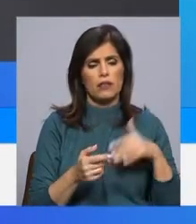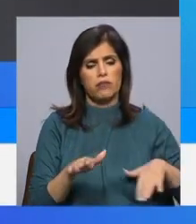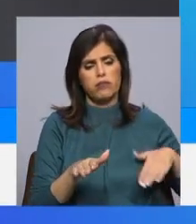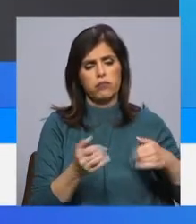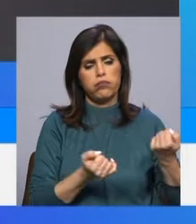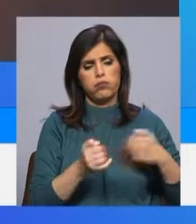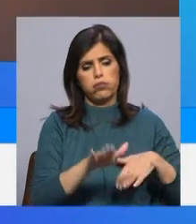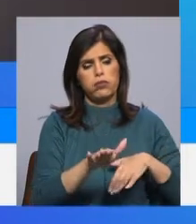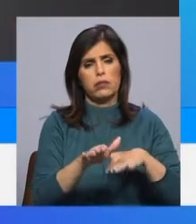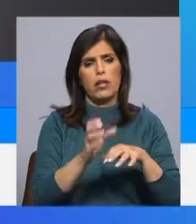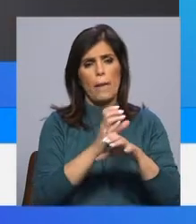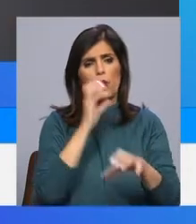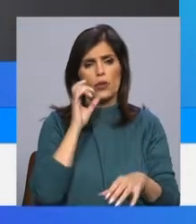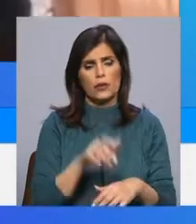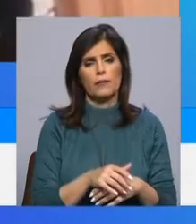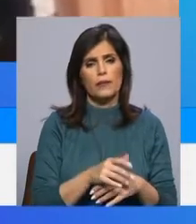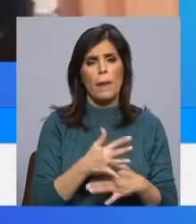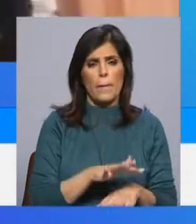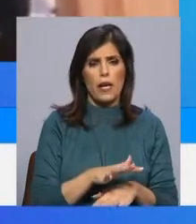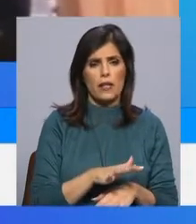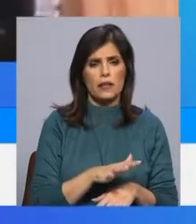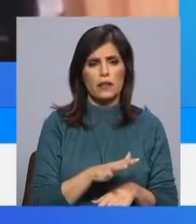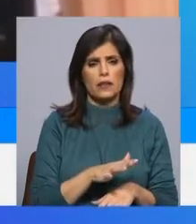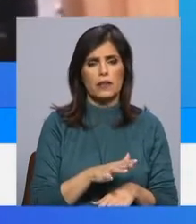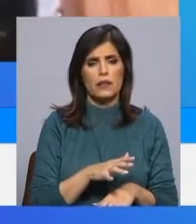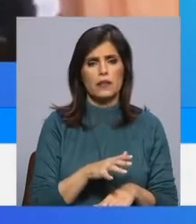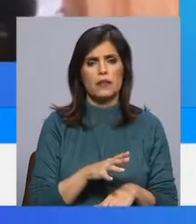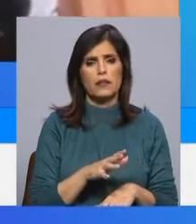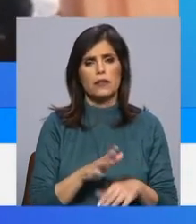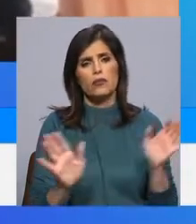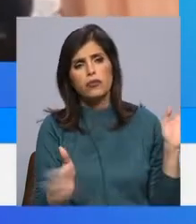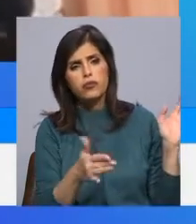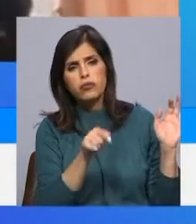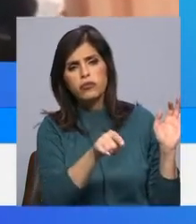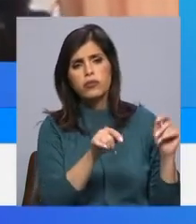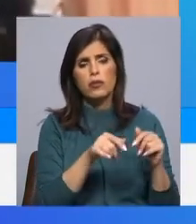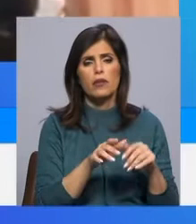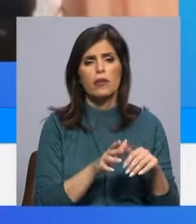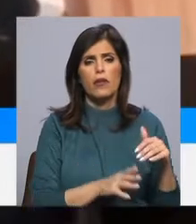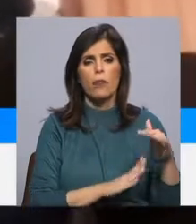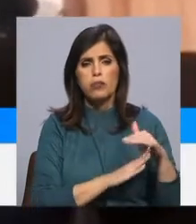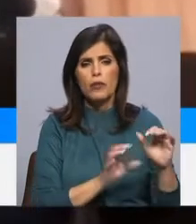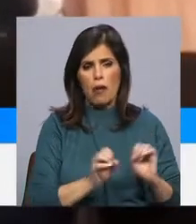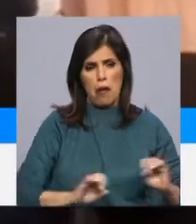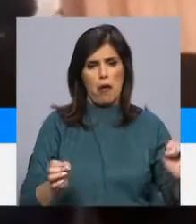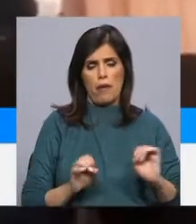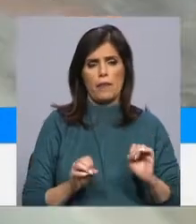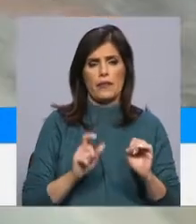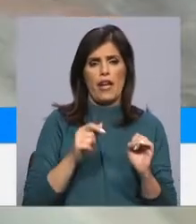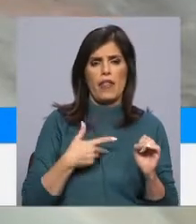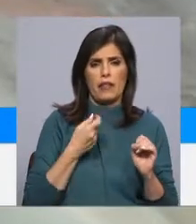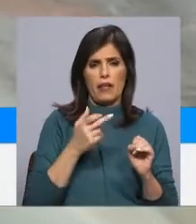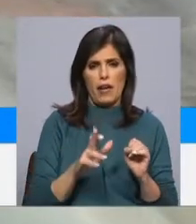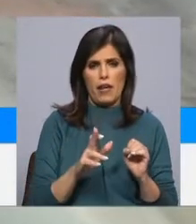os carros os caminhantes mas não vos se interessaram não não Edgar Cardoso